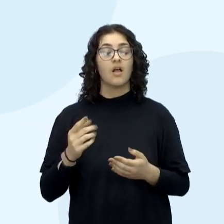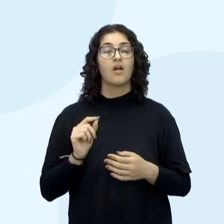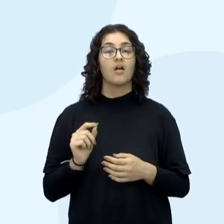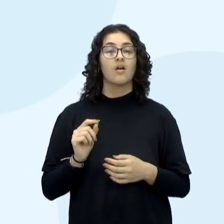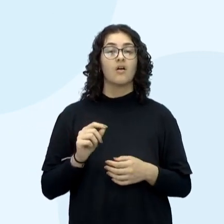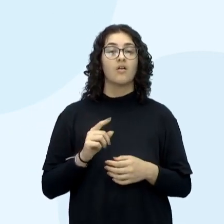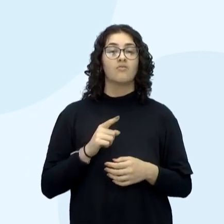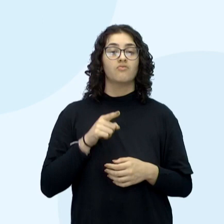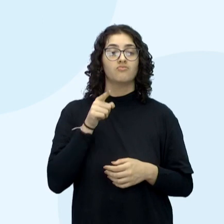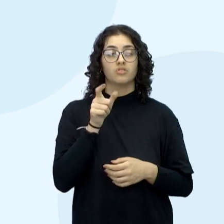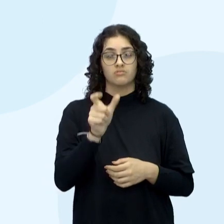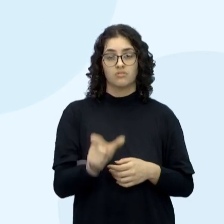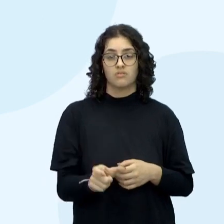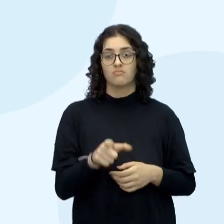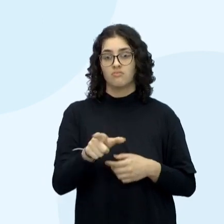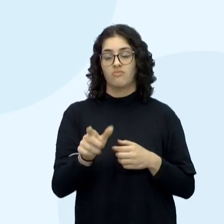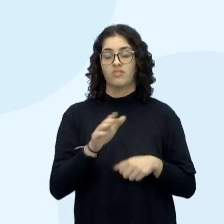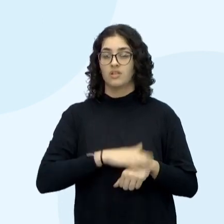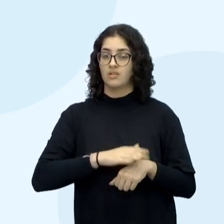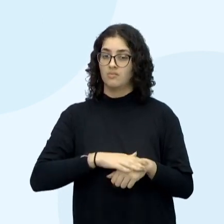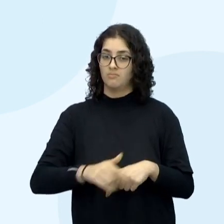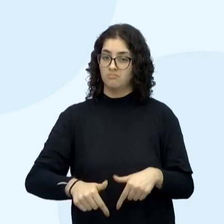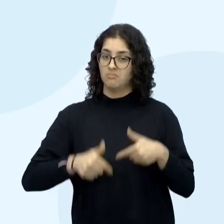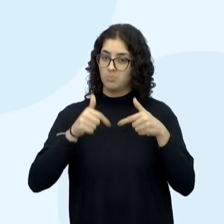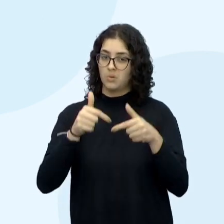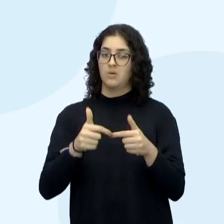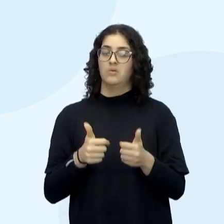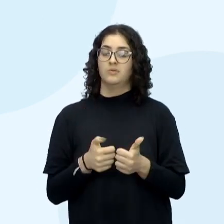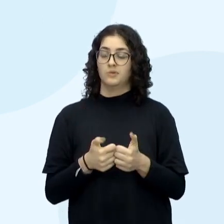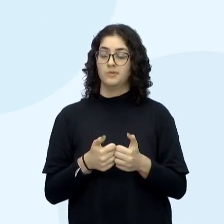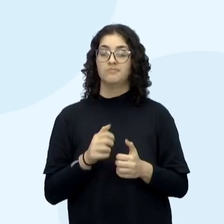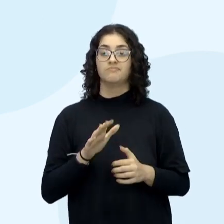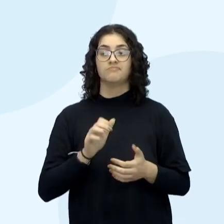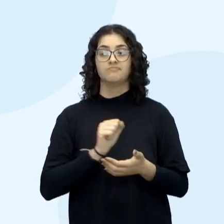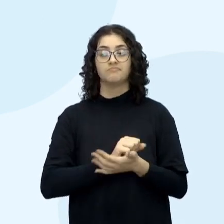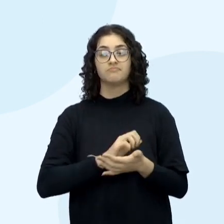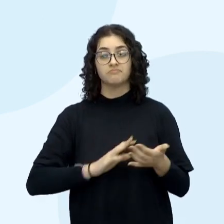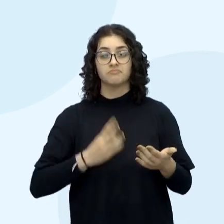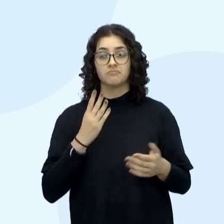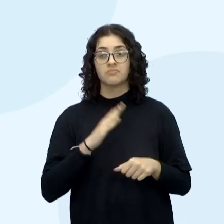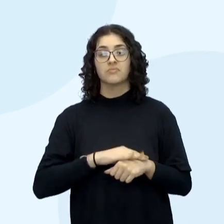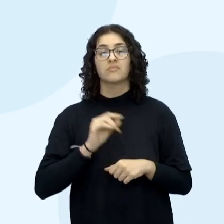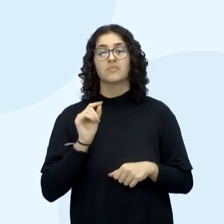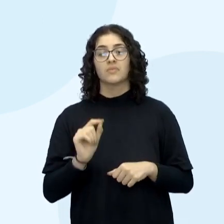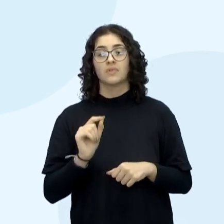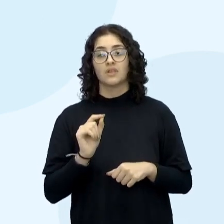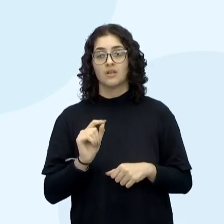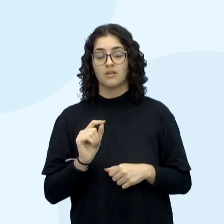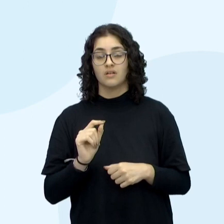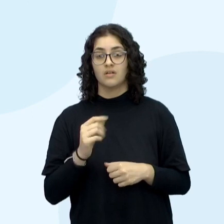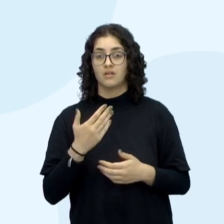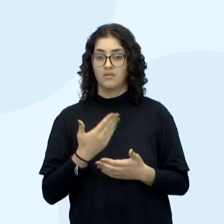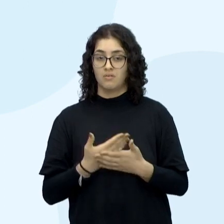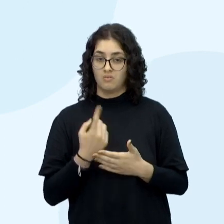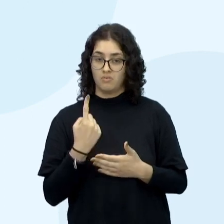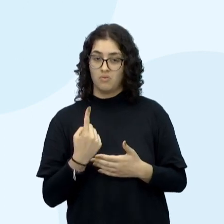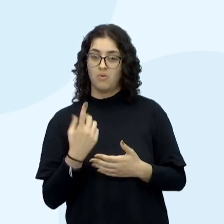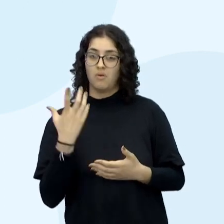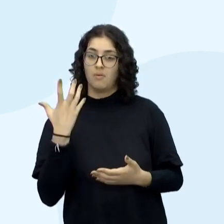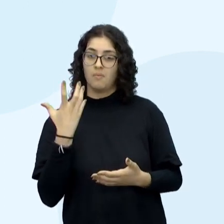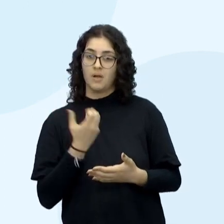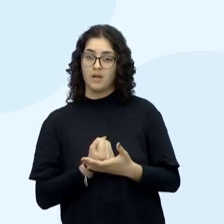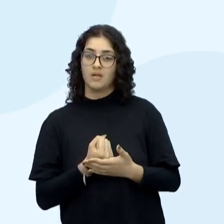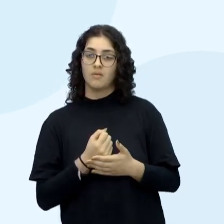você montar o seu jogo, tá bom? Então vamos lá, ó. O que a gente já fez na atividade 3, tá, Osmar? Aula 1, a gente tem aqui o nome Baixando a